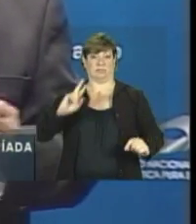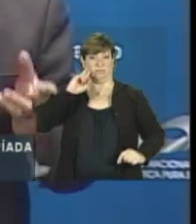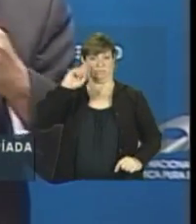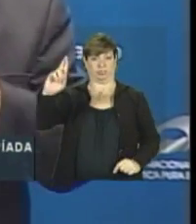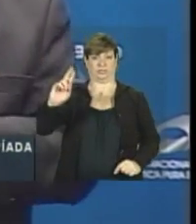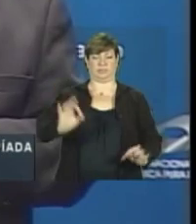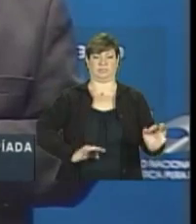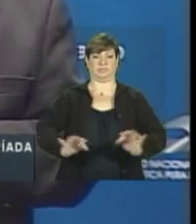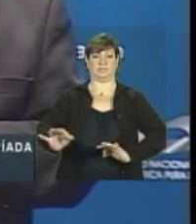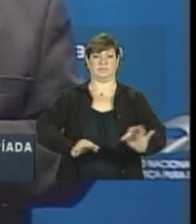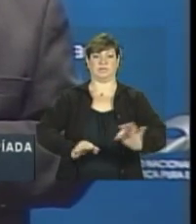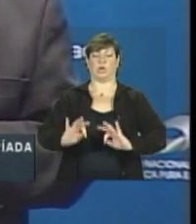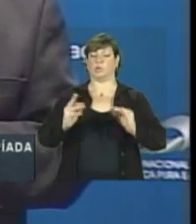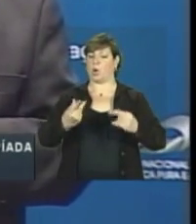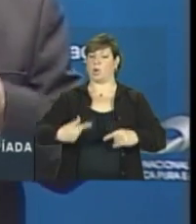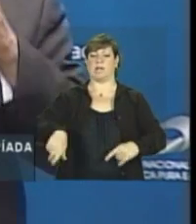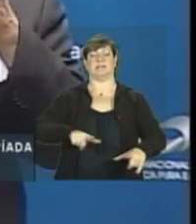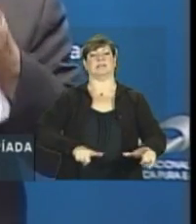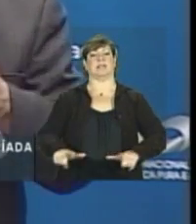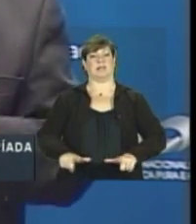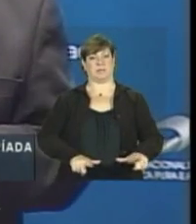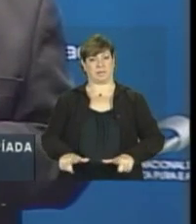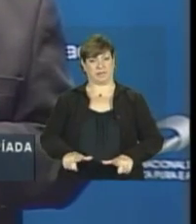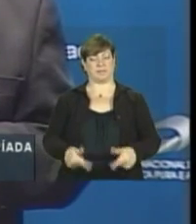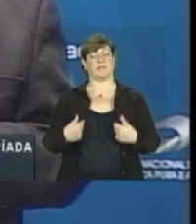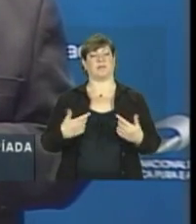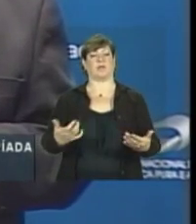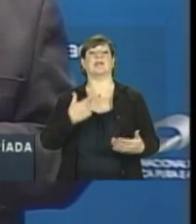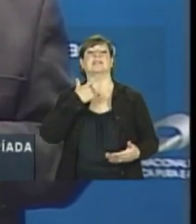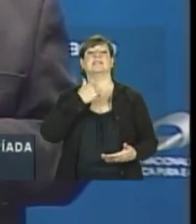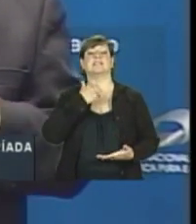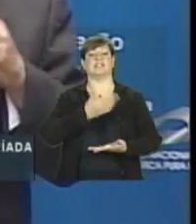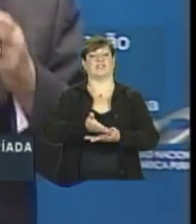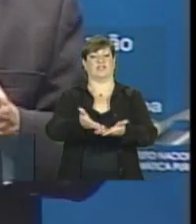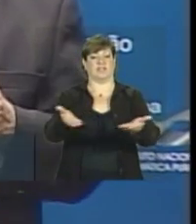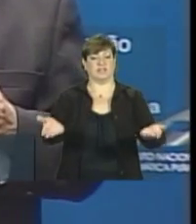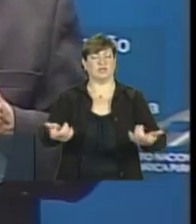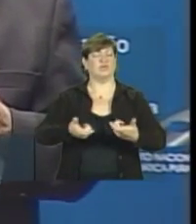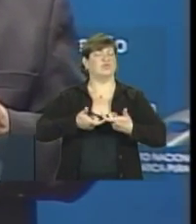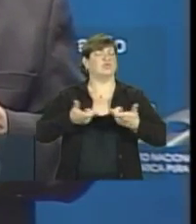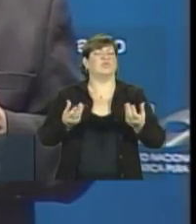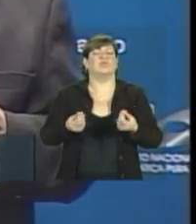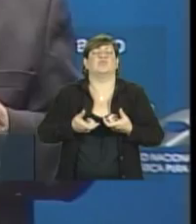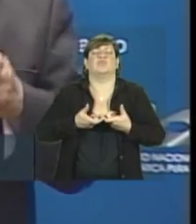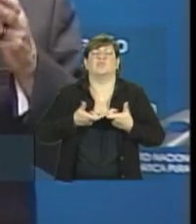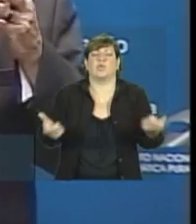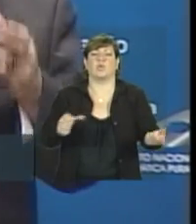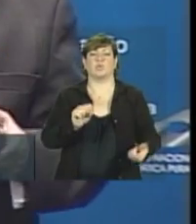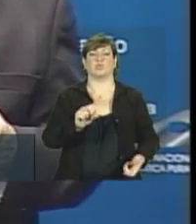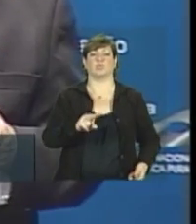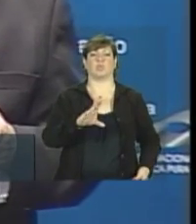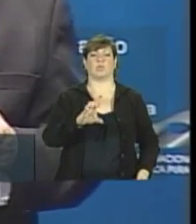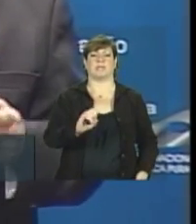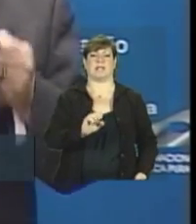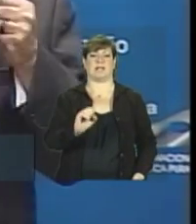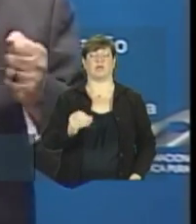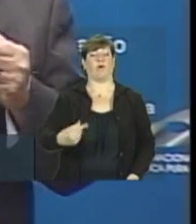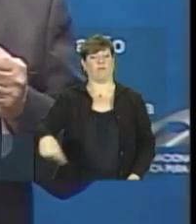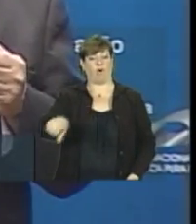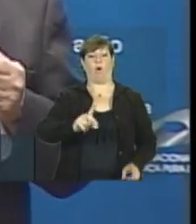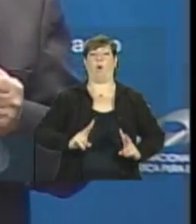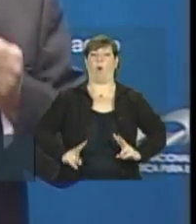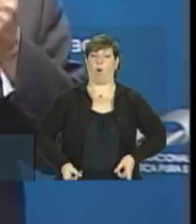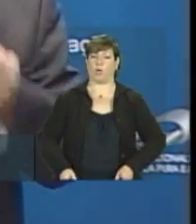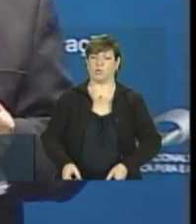liderar todas essas iniciativas. Quero desejar a vocês grande sucesso, que vocês continuem